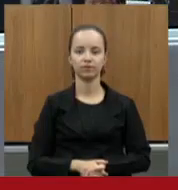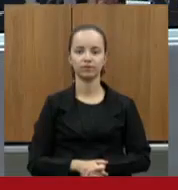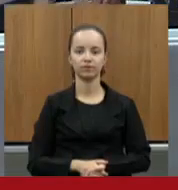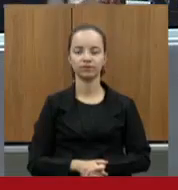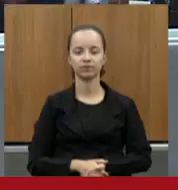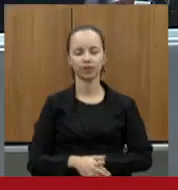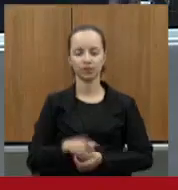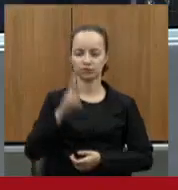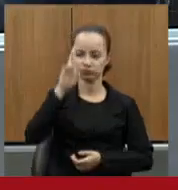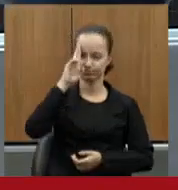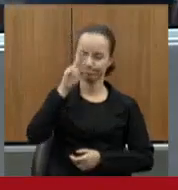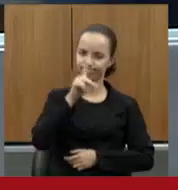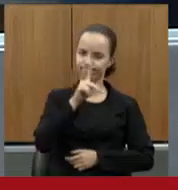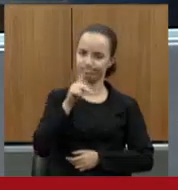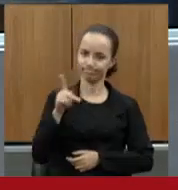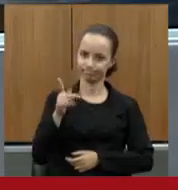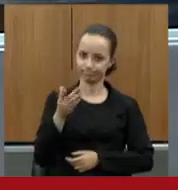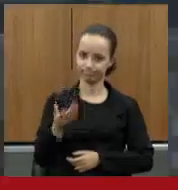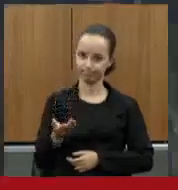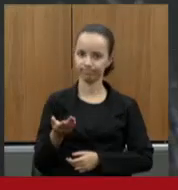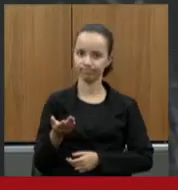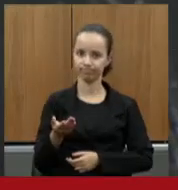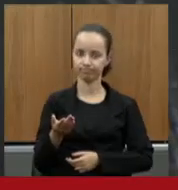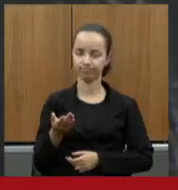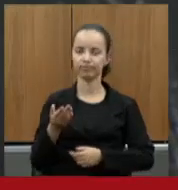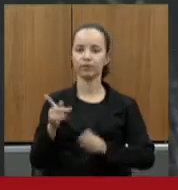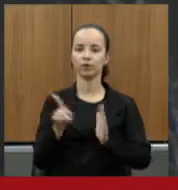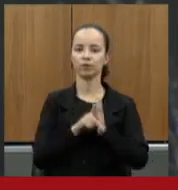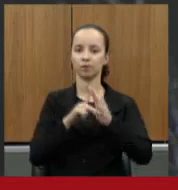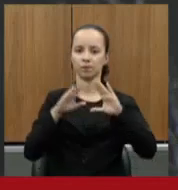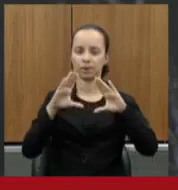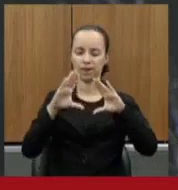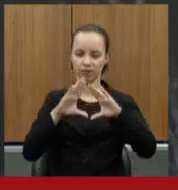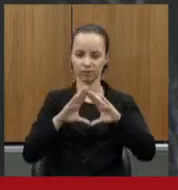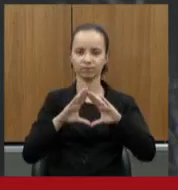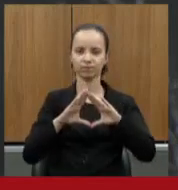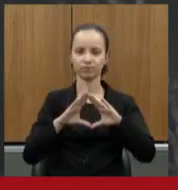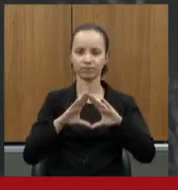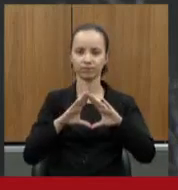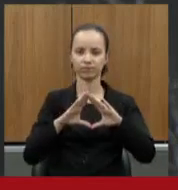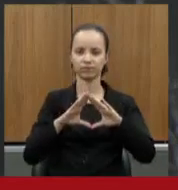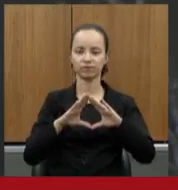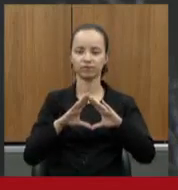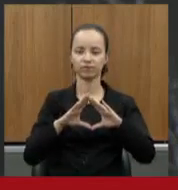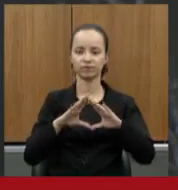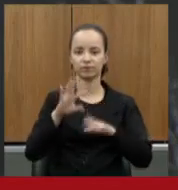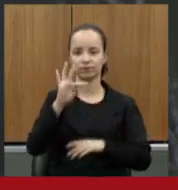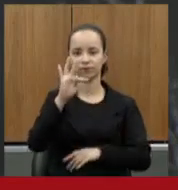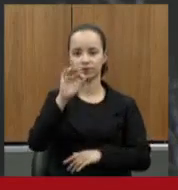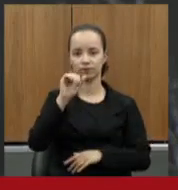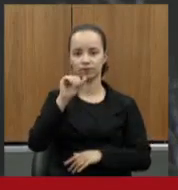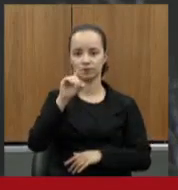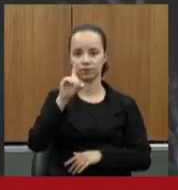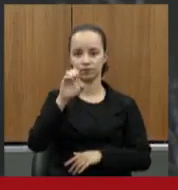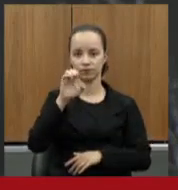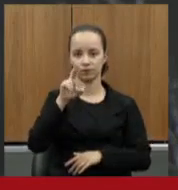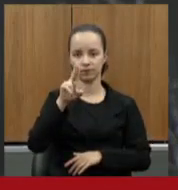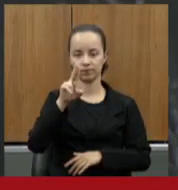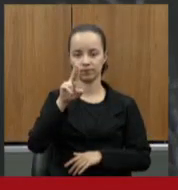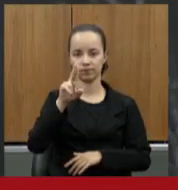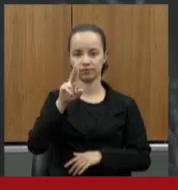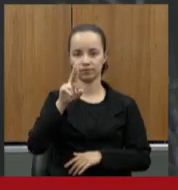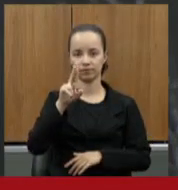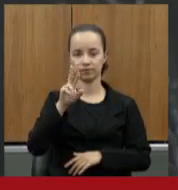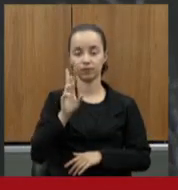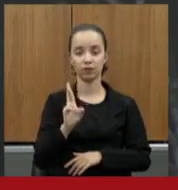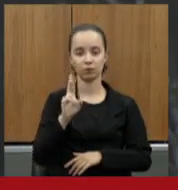Sou presidente da Assembleia Legislativa de Minas, Tadeu Martins Leite, na pessoa